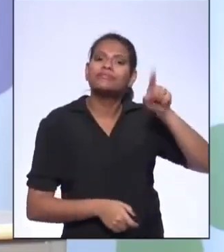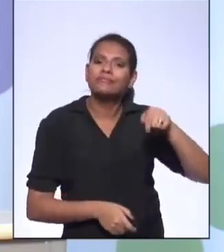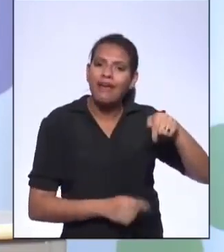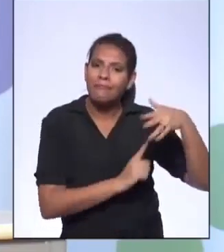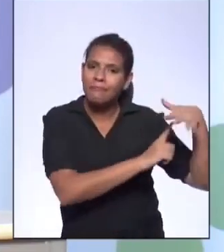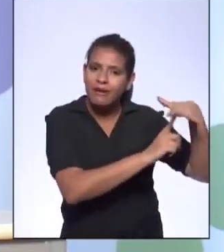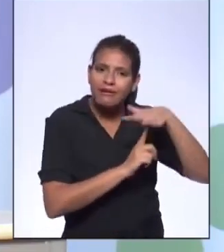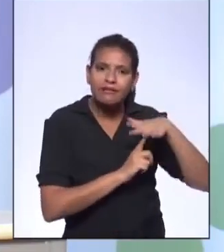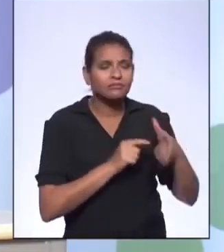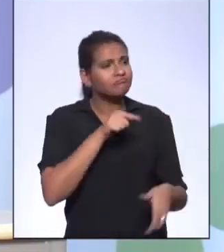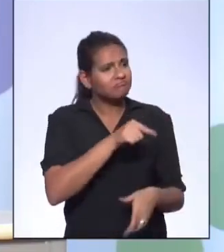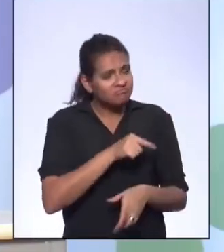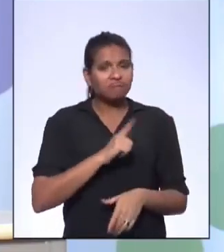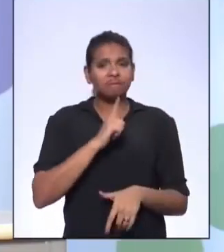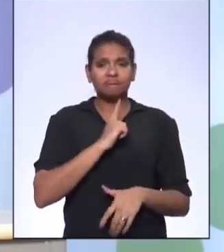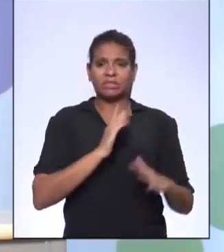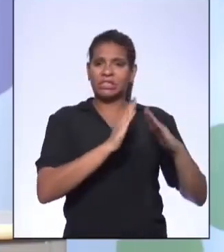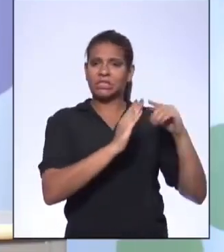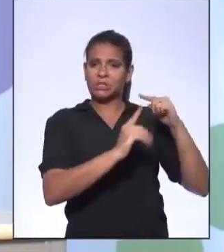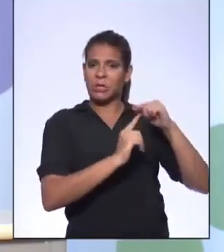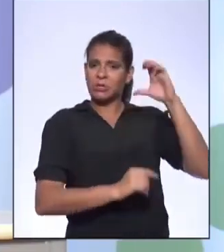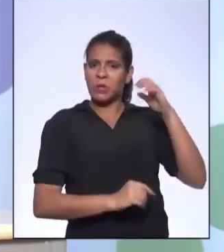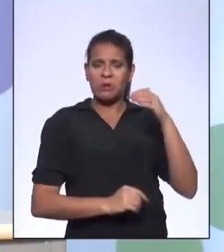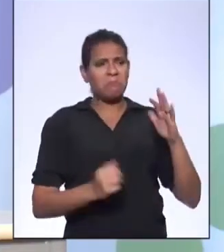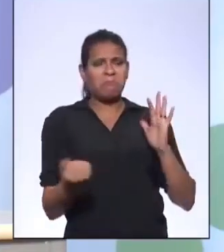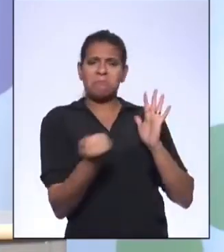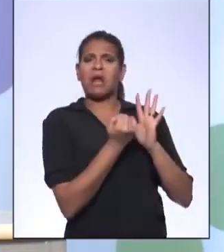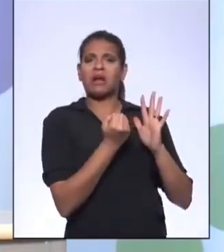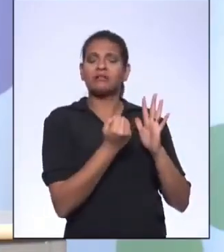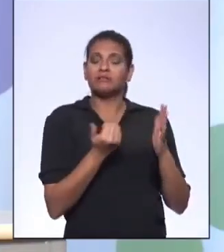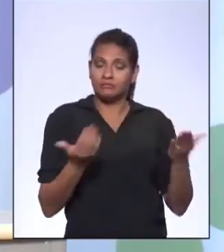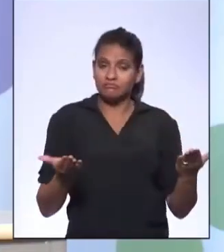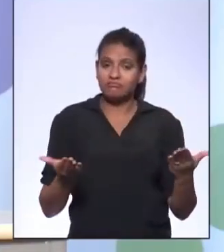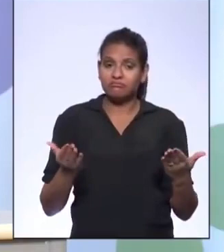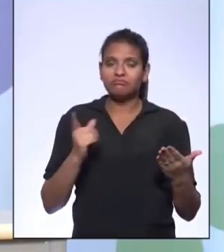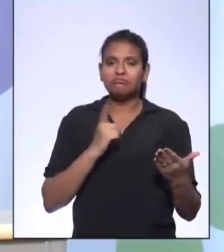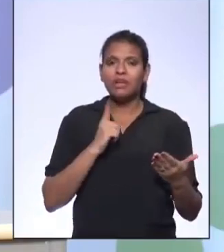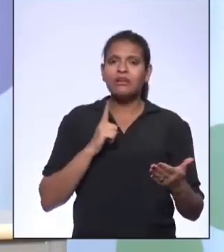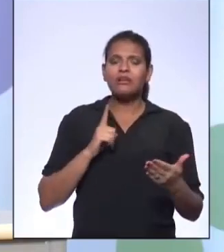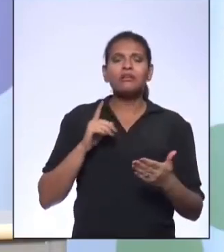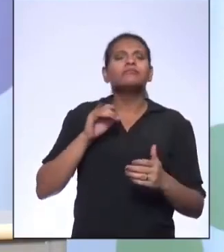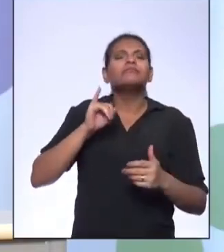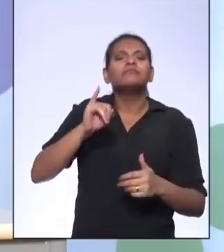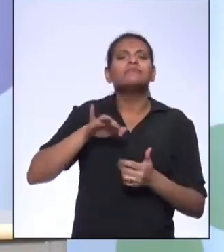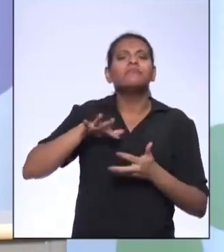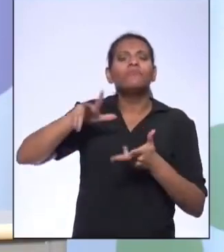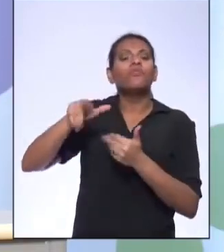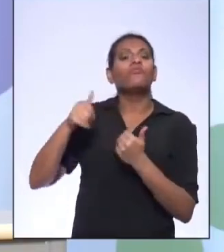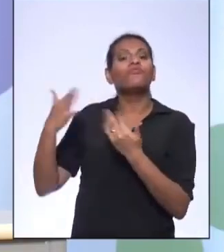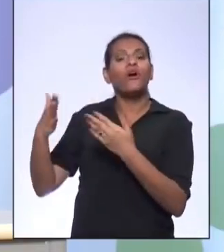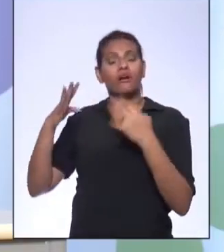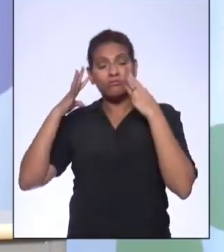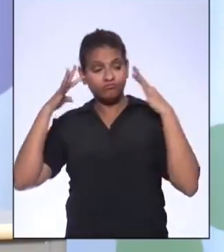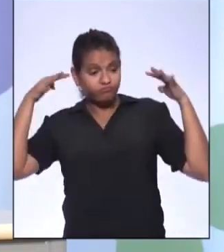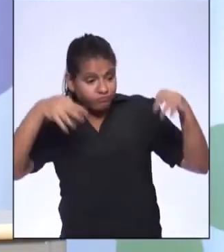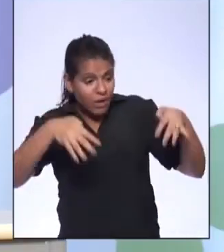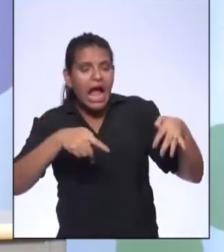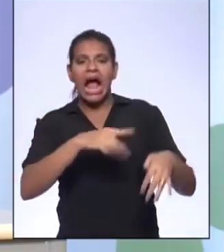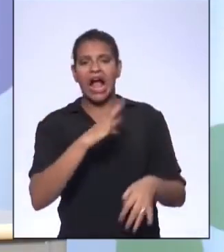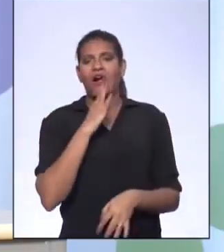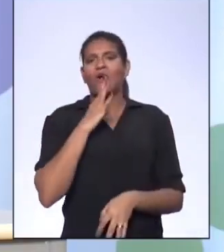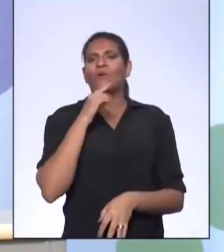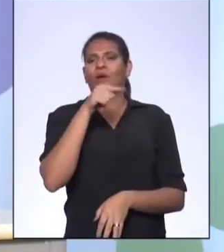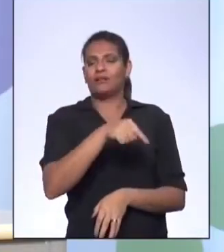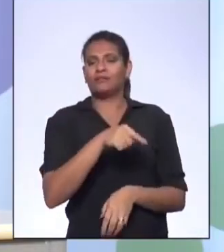uma qualidade de ser identificada em qualquer lugar do mundo, pode ser reconhecida. Já o patrimônio imaterial diz respeito a